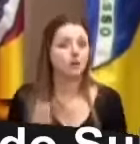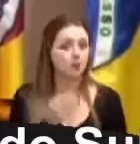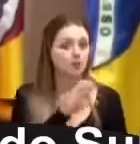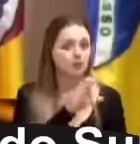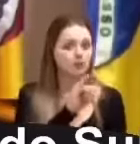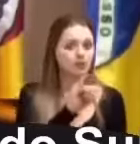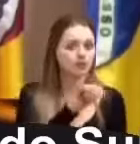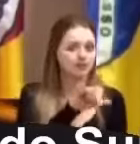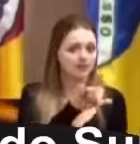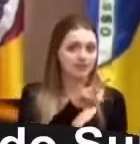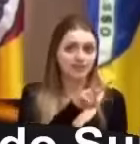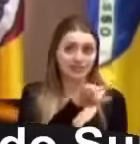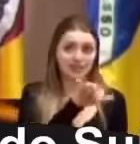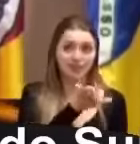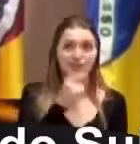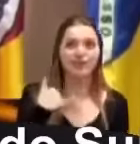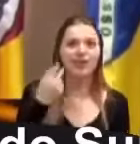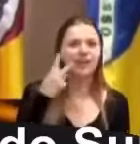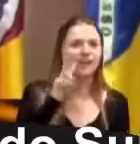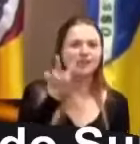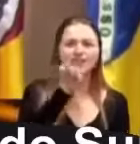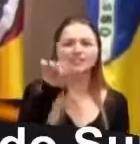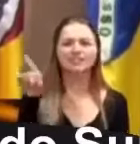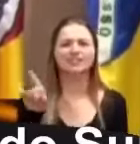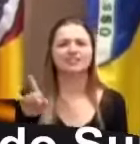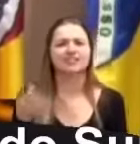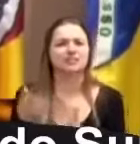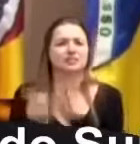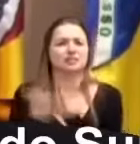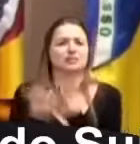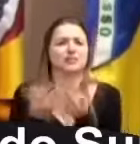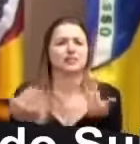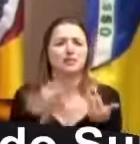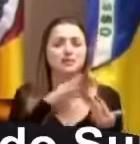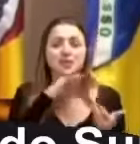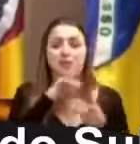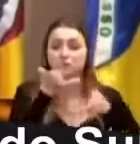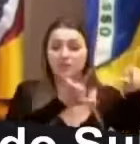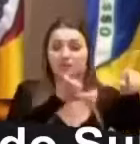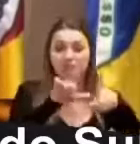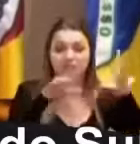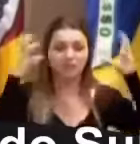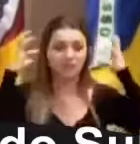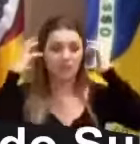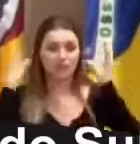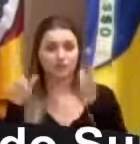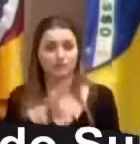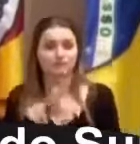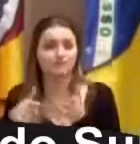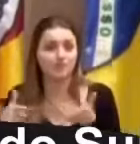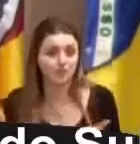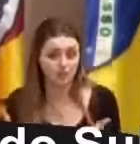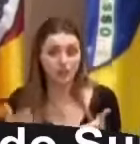E eu vejo que vocês estão vendo tanta coisa ruim hoje na televisão, no rádio, no